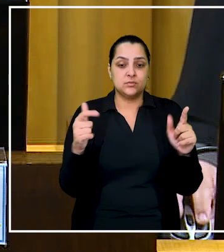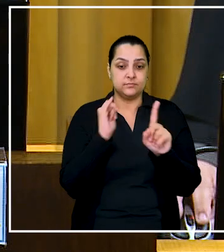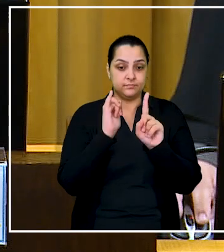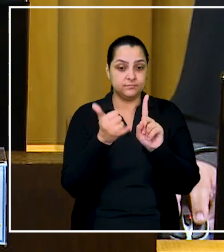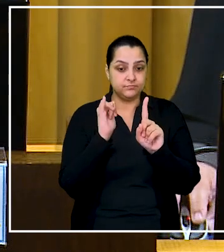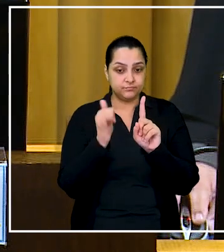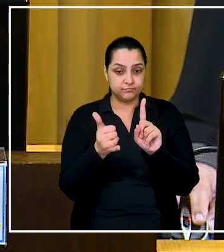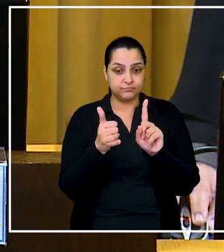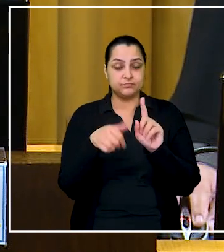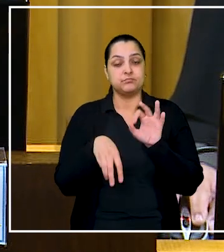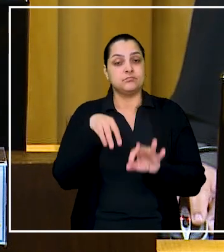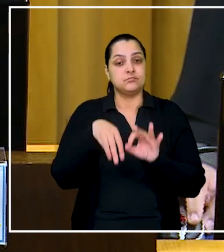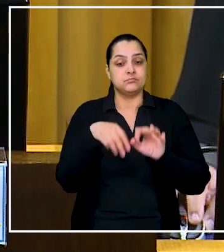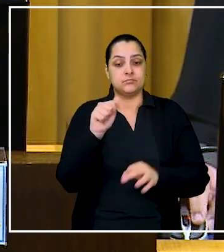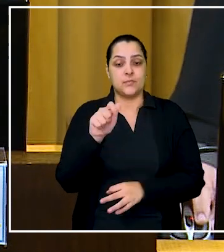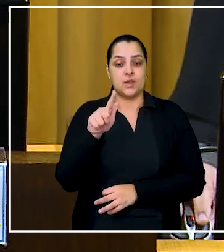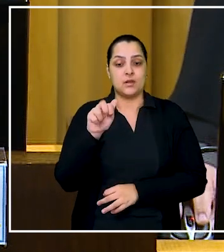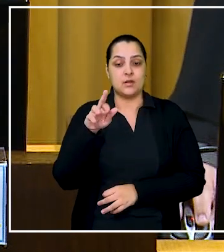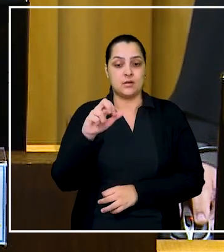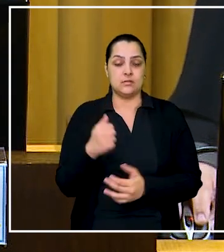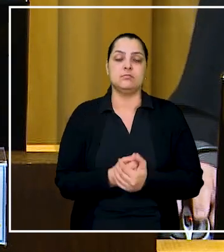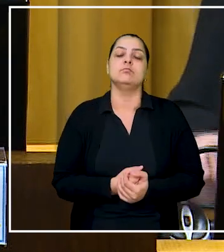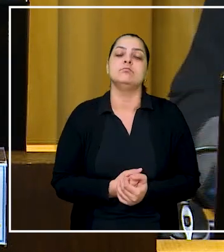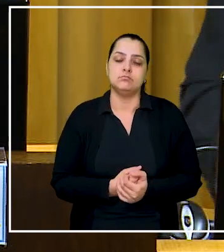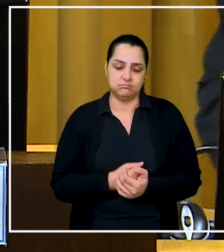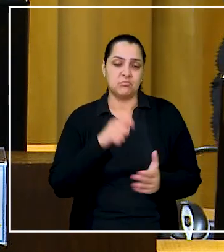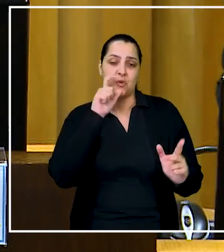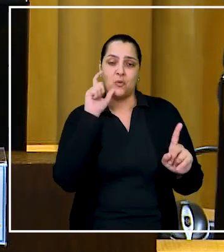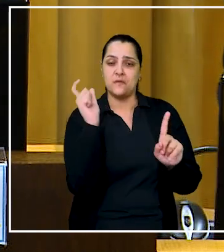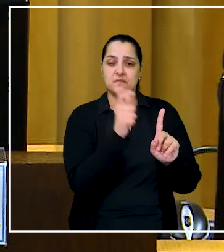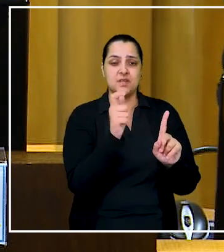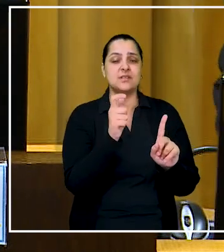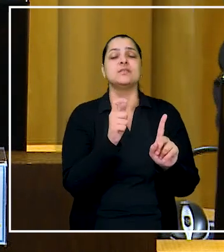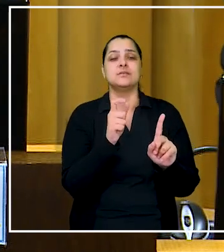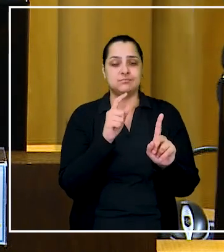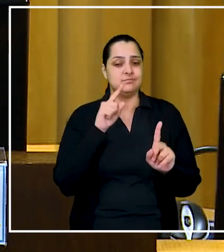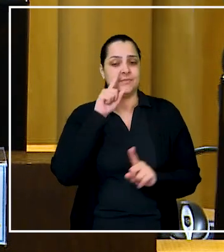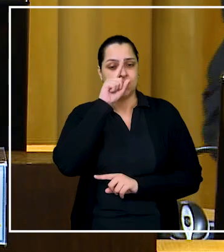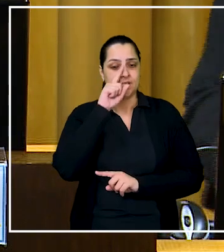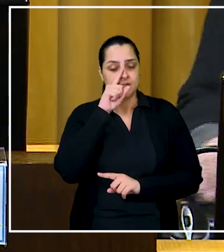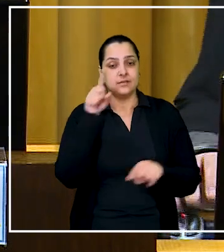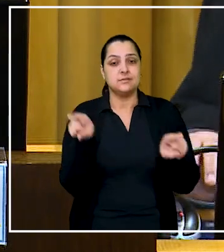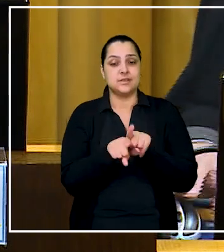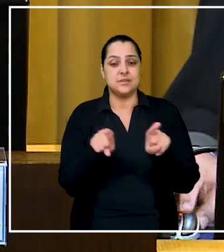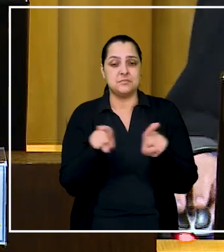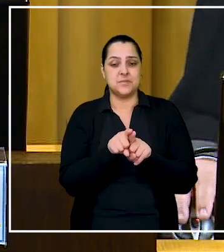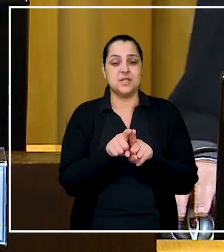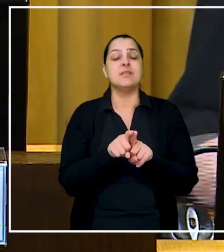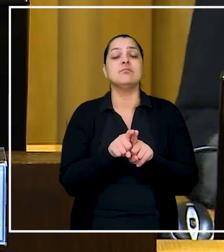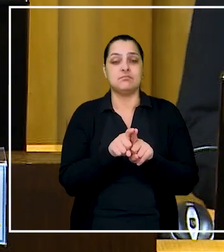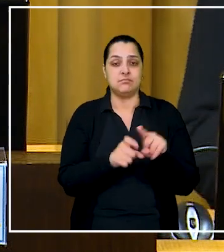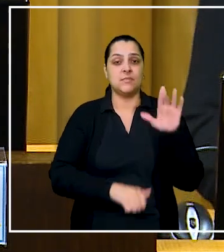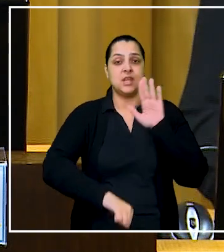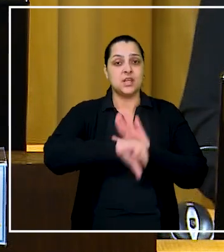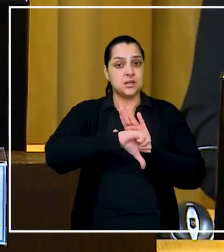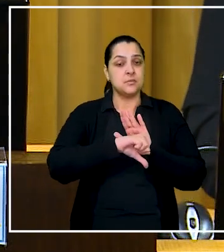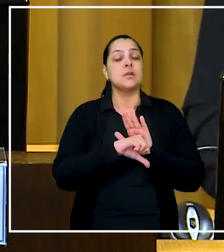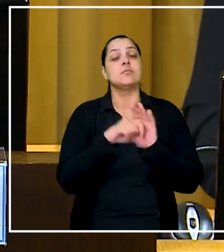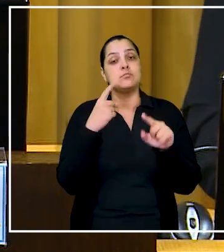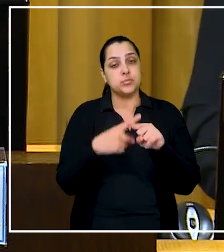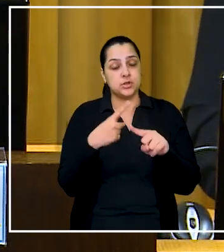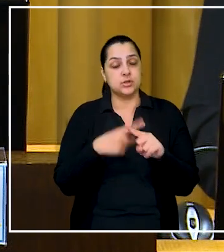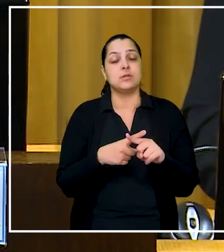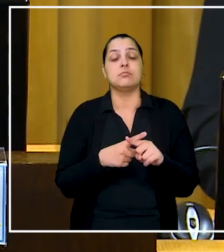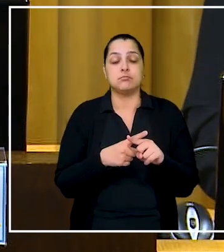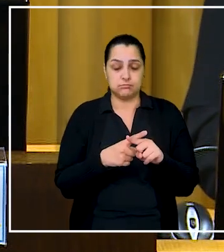O relator do caso, o ministro Agra Belmonte, considerou ser uma ofensa gravíssima, inclusive tipificada como crime no Código